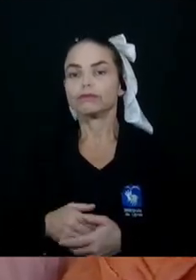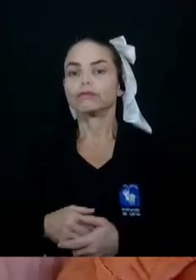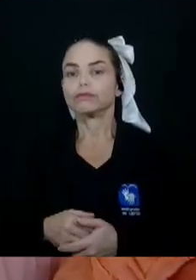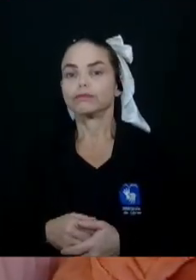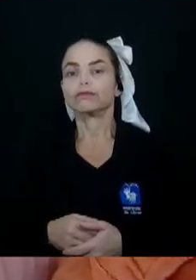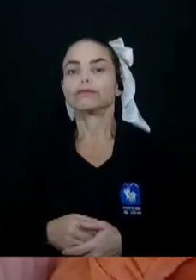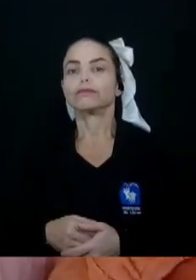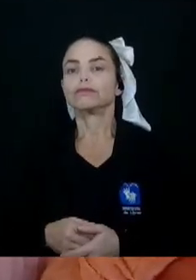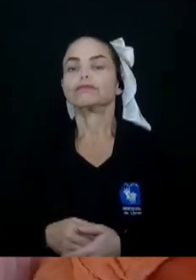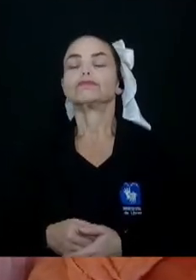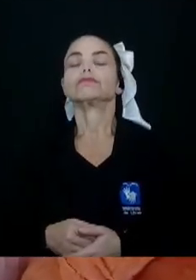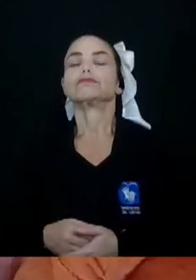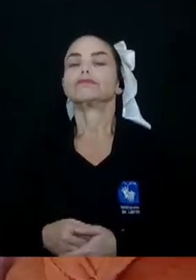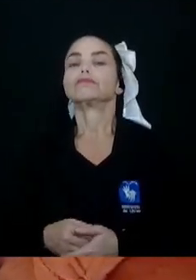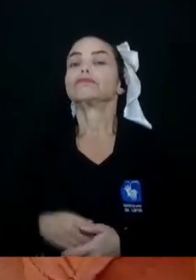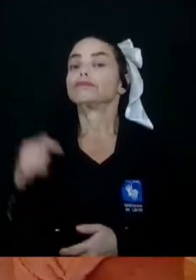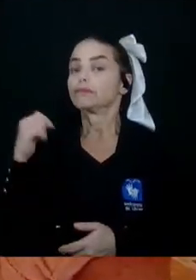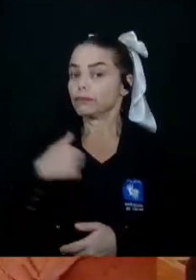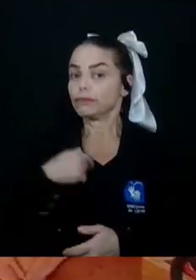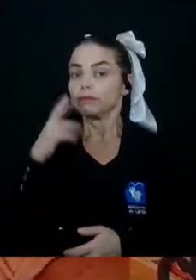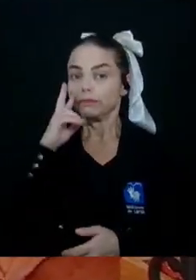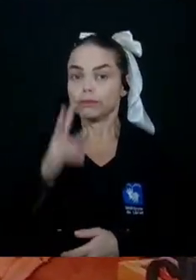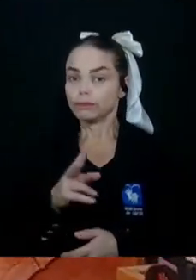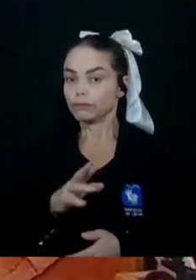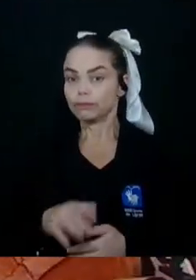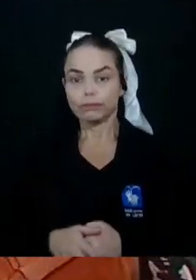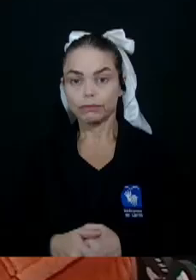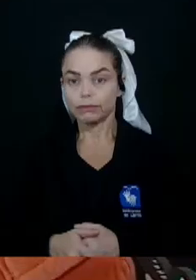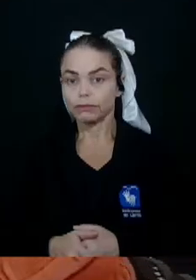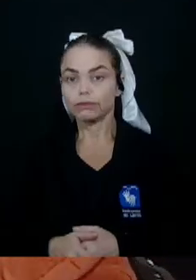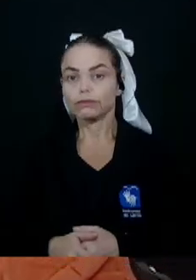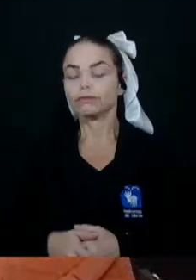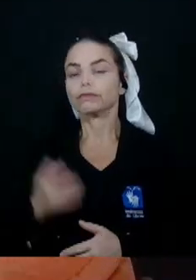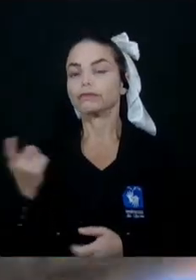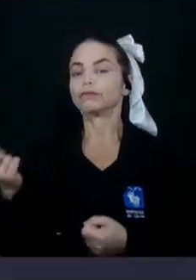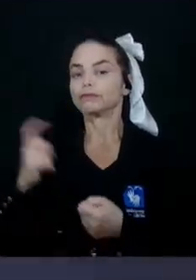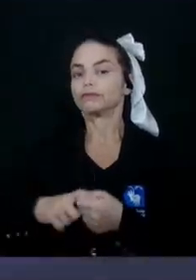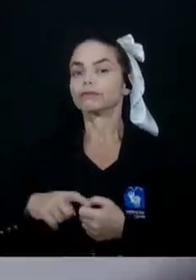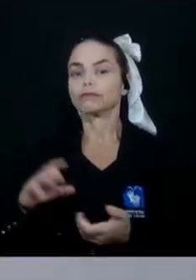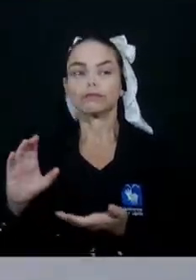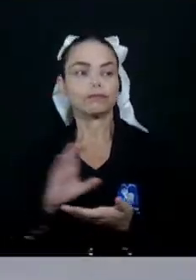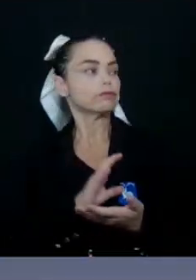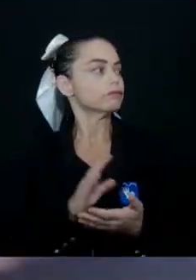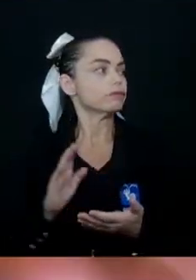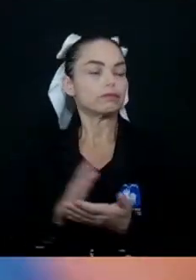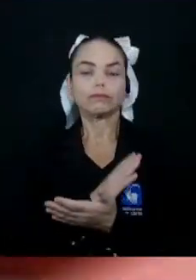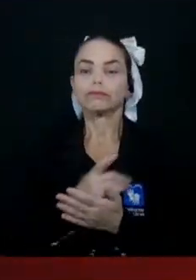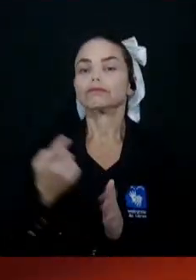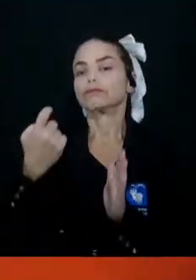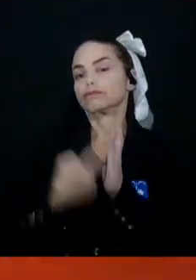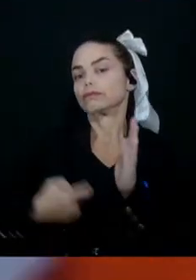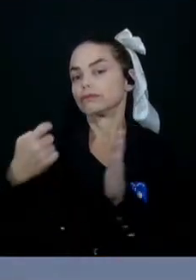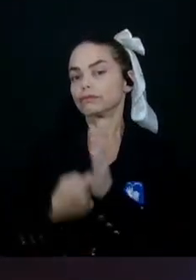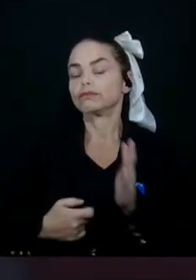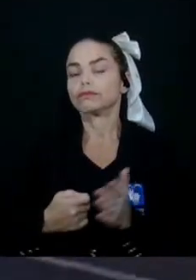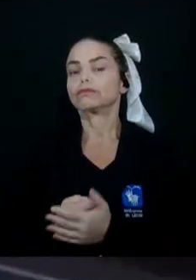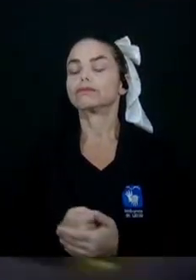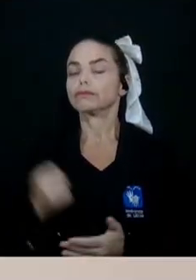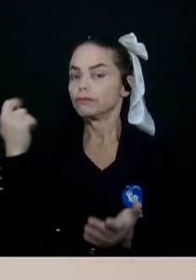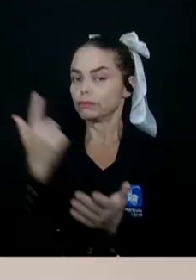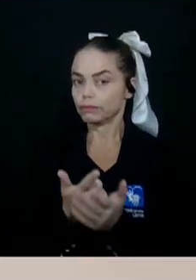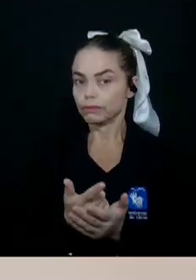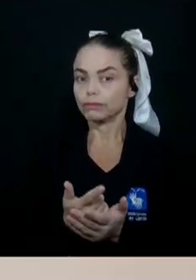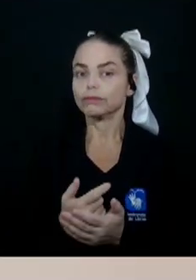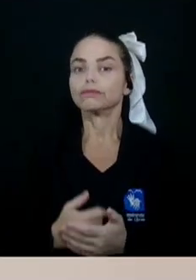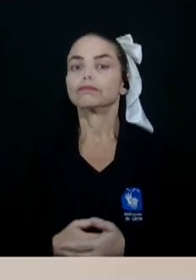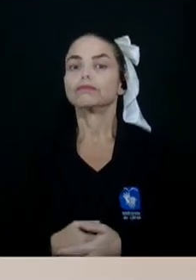nos casos que eu já vi, não foi feita a devolução integral. Tem algumas taxas que são cobradas por esse processo, até porque é